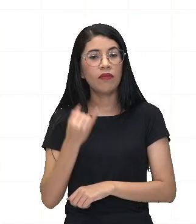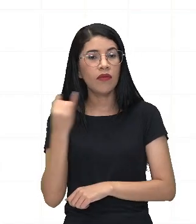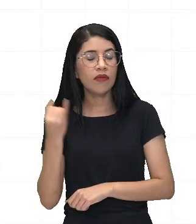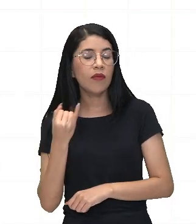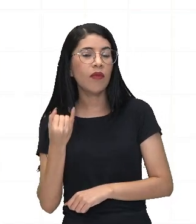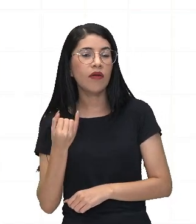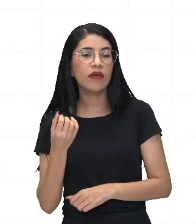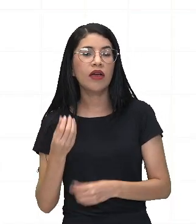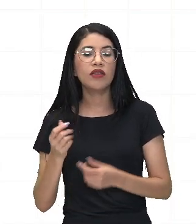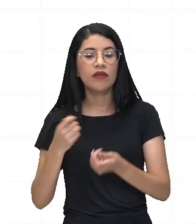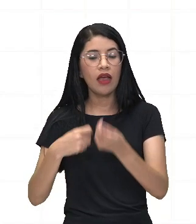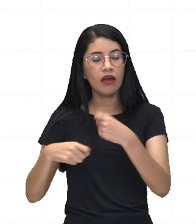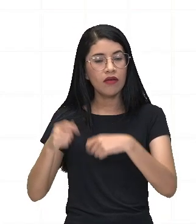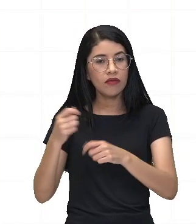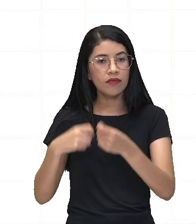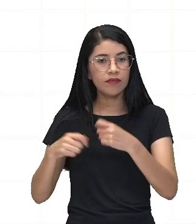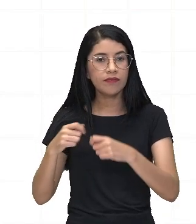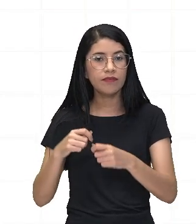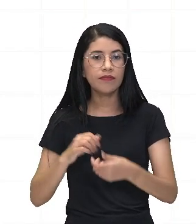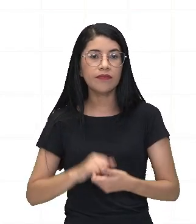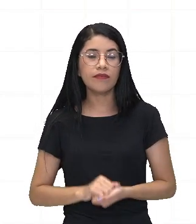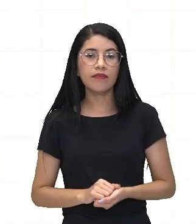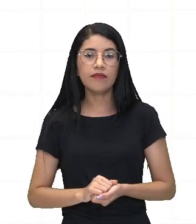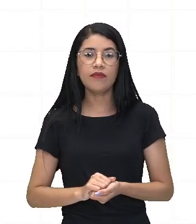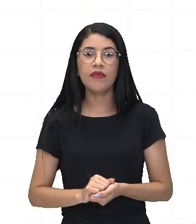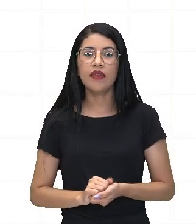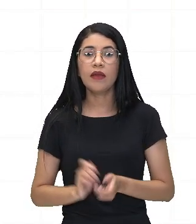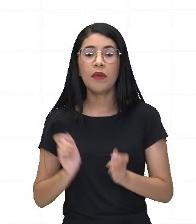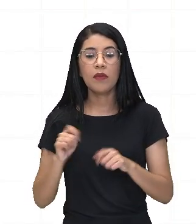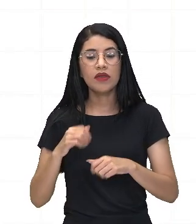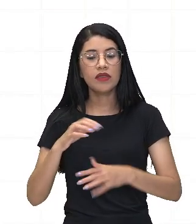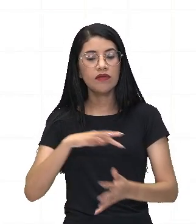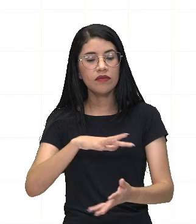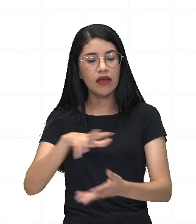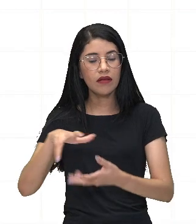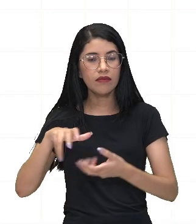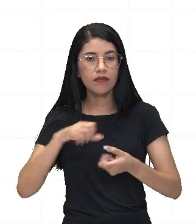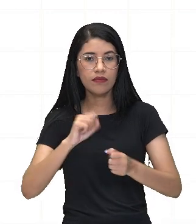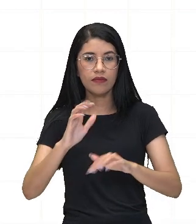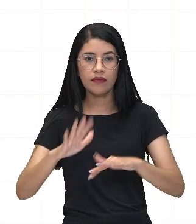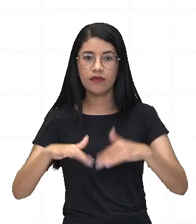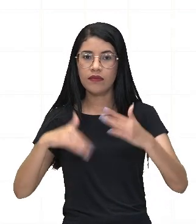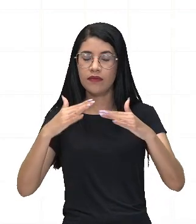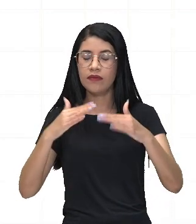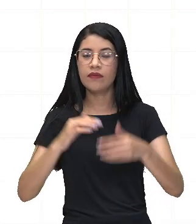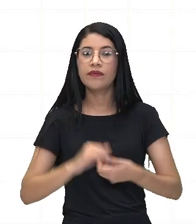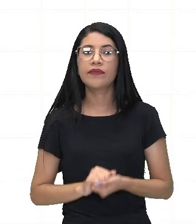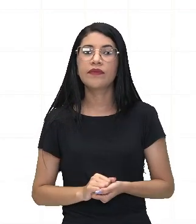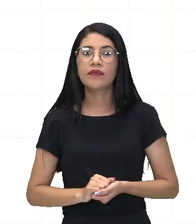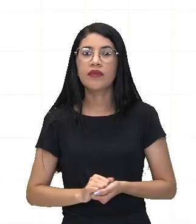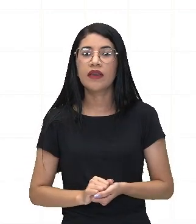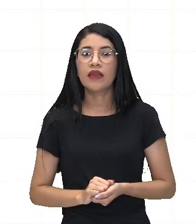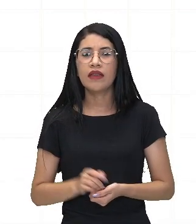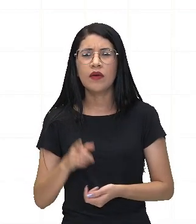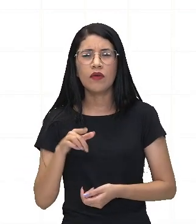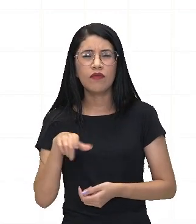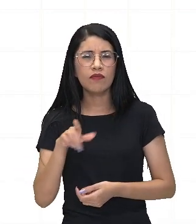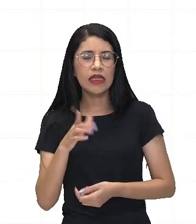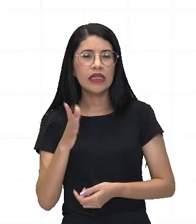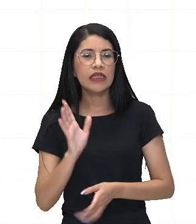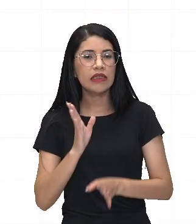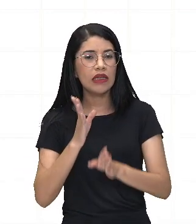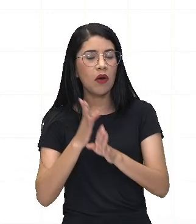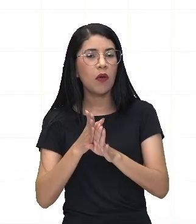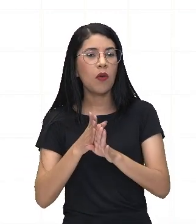ferramenta econômica de desenvolvimento sustentável, certo? Então, você, de repente, pode